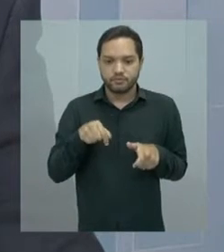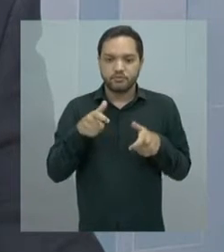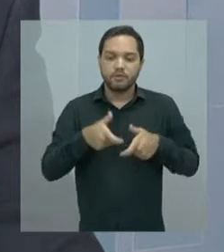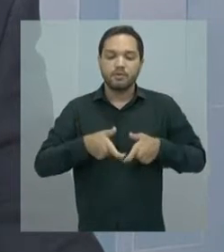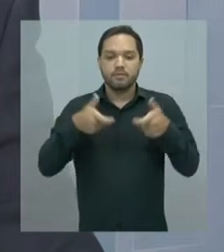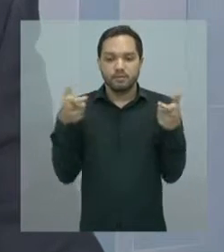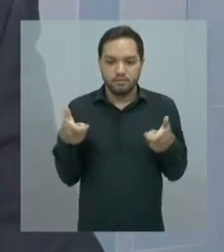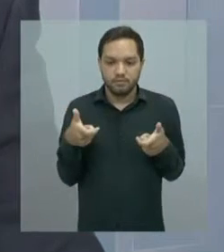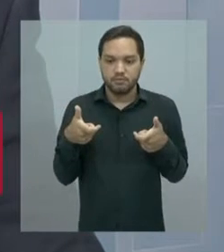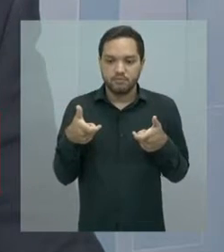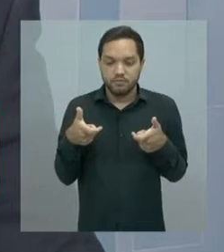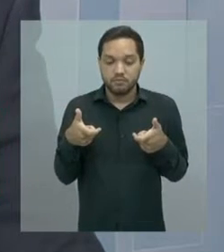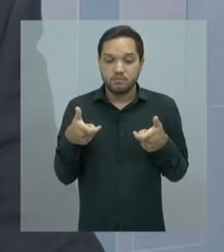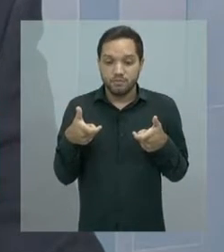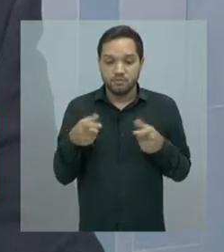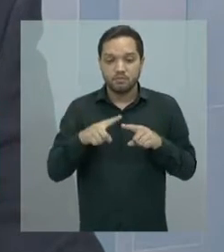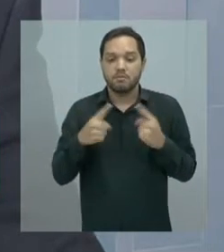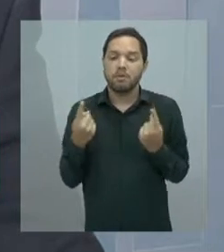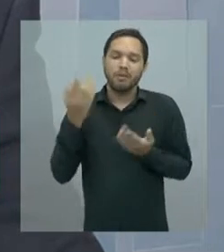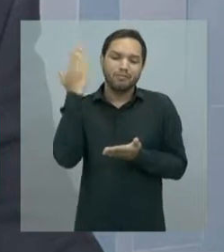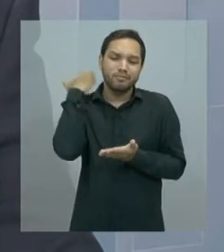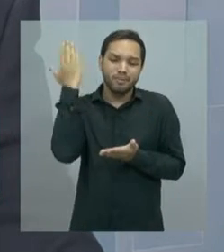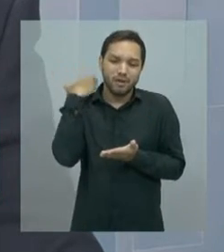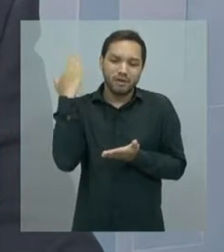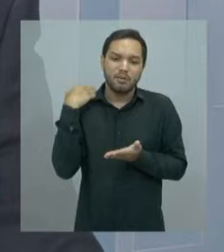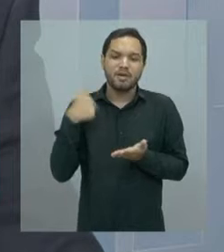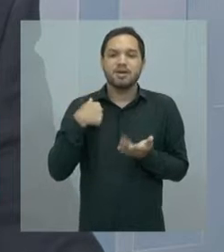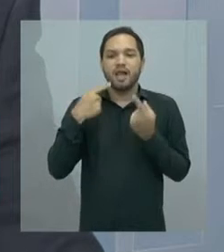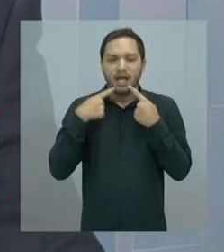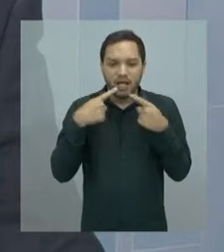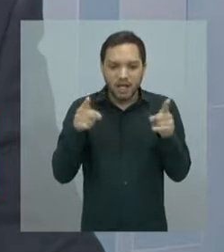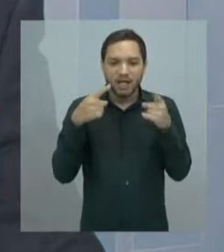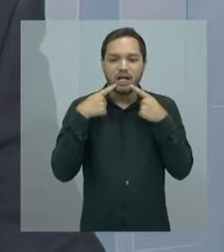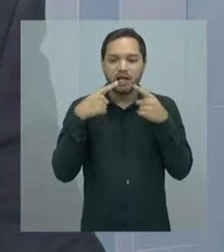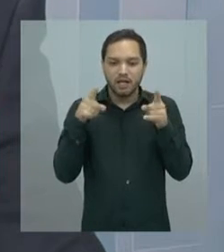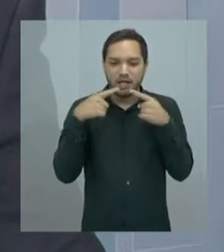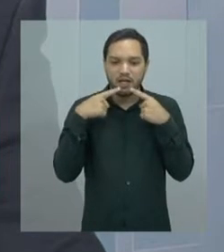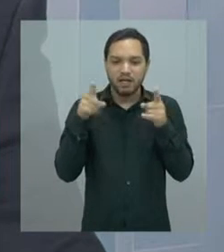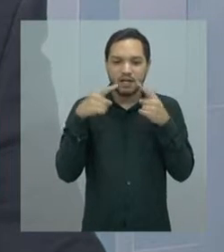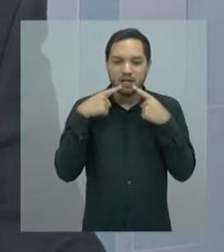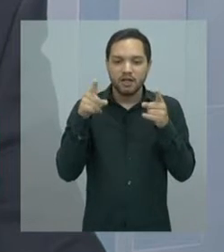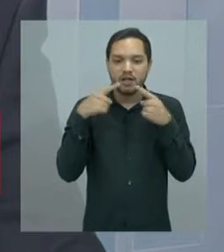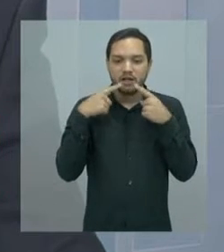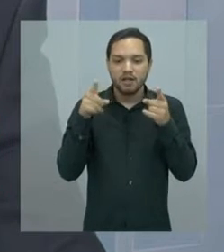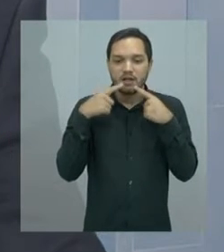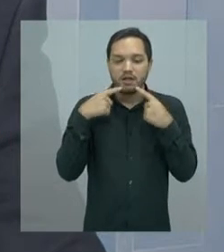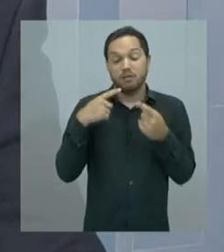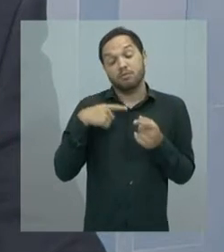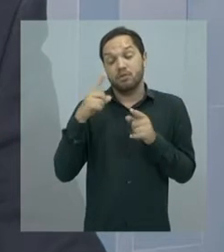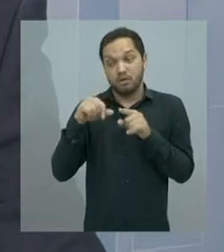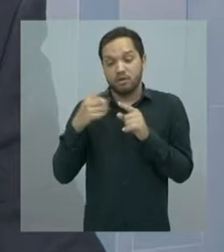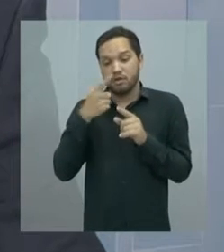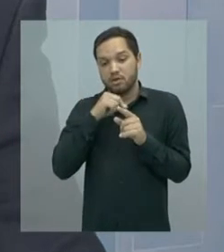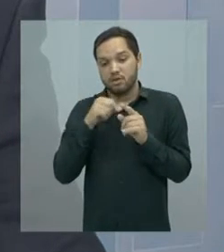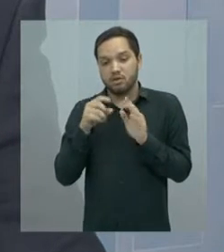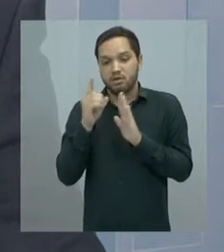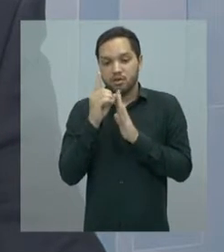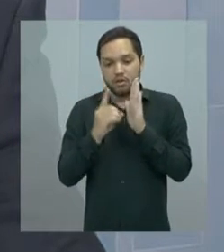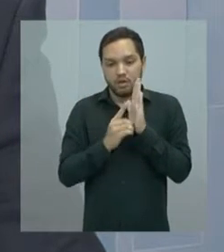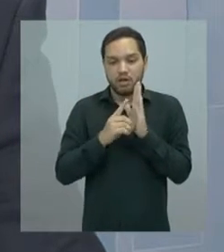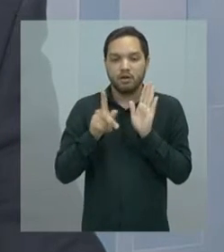maior, mas na época foi contestado pelas capitanias hereditárias. Foi um decreto do